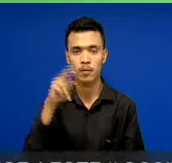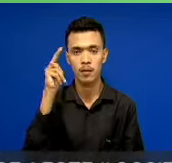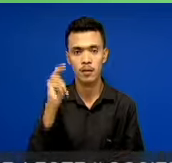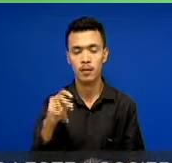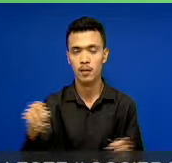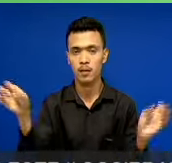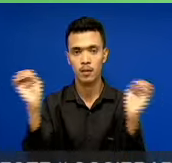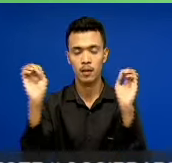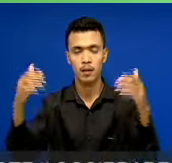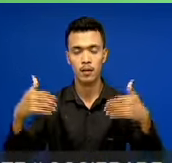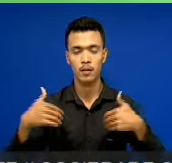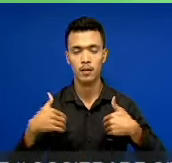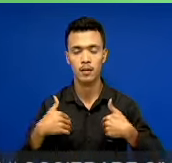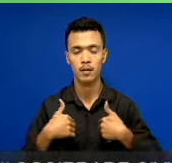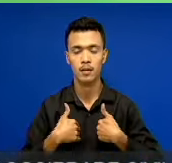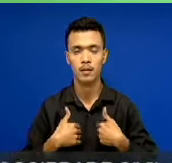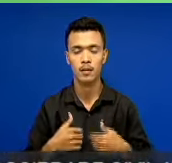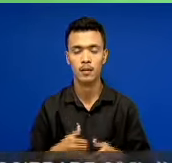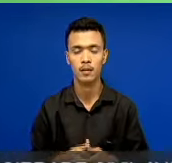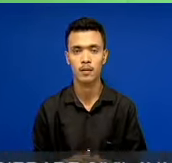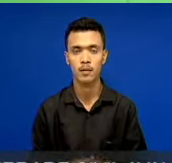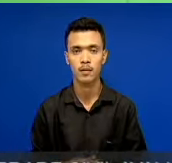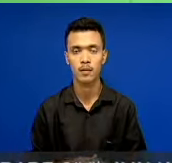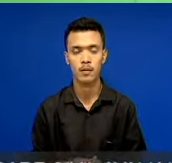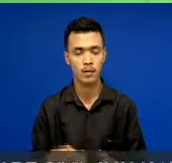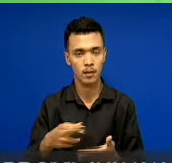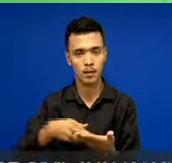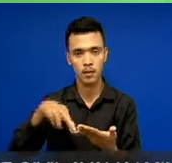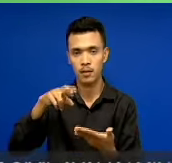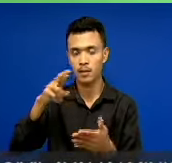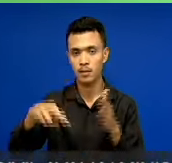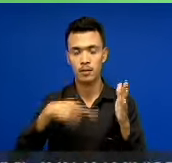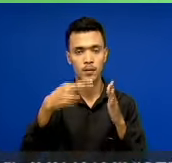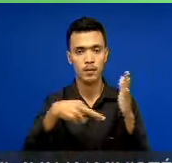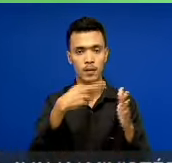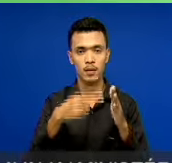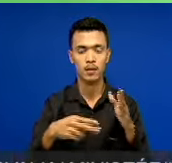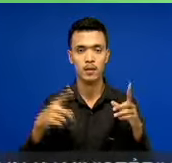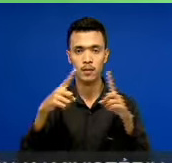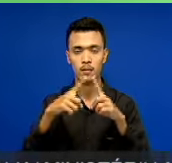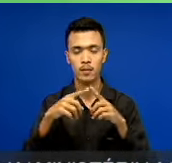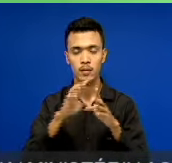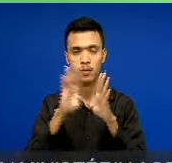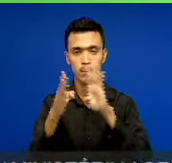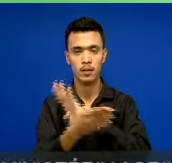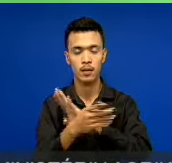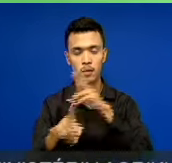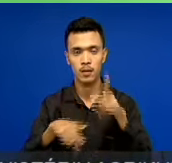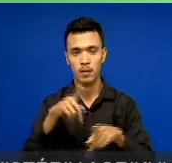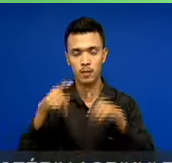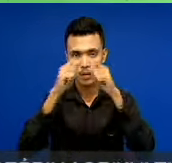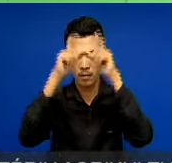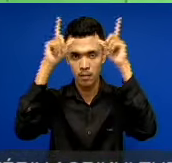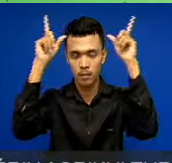ia. La ia, sério? La ia, la preenche critério asilo político. E ambos concordam la